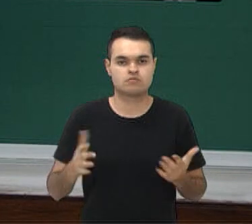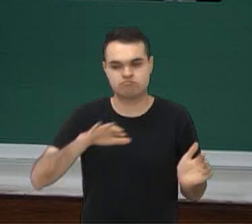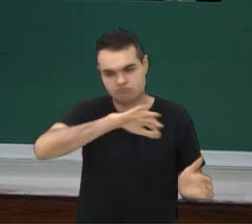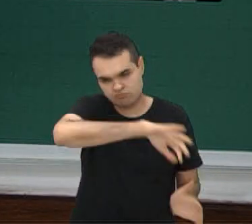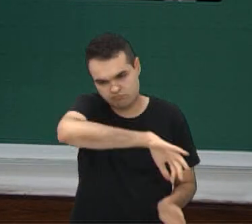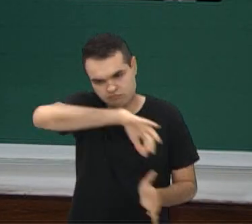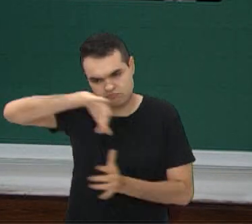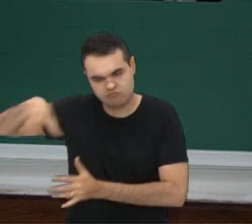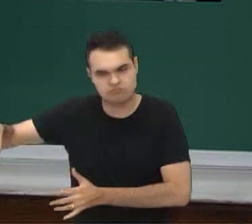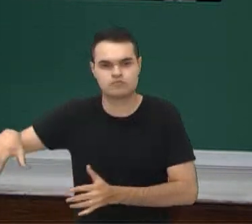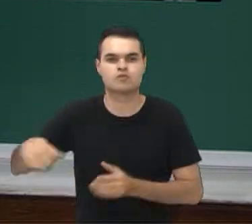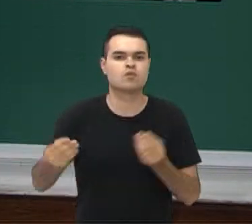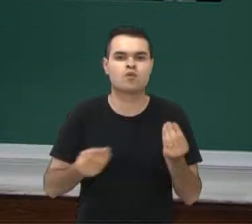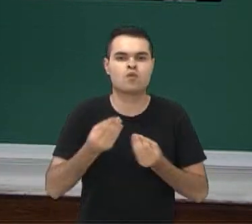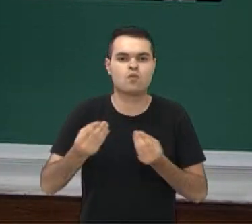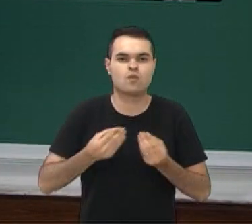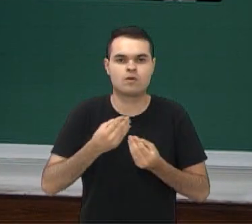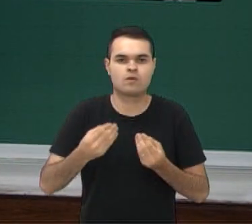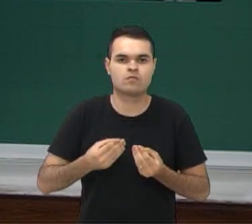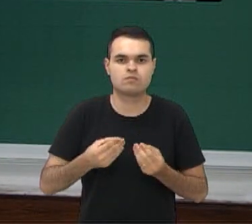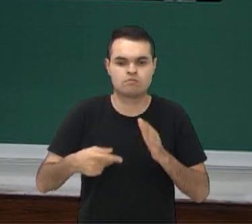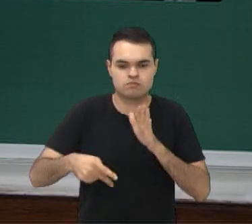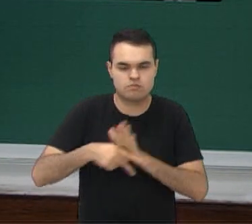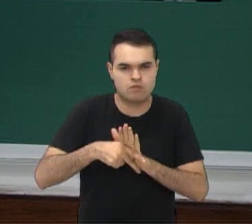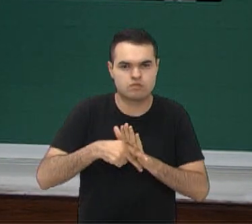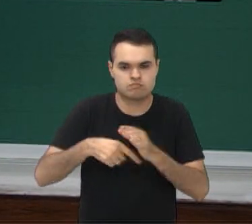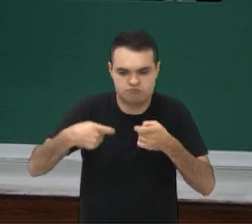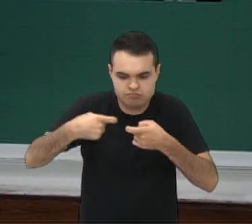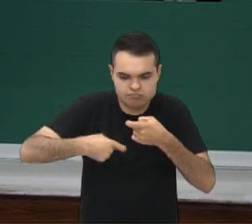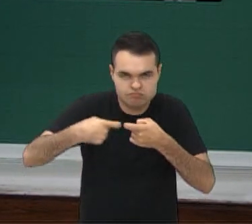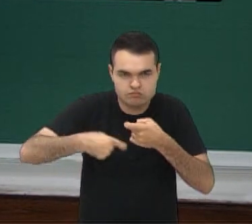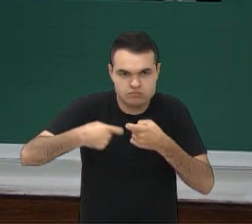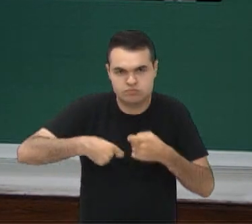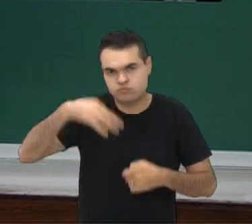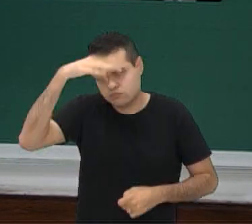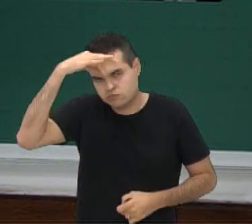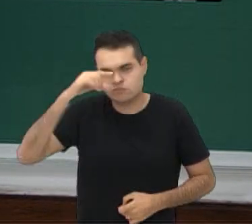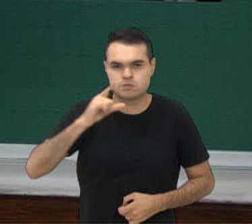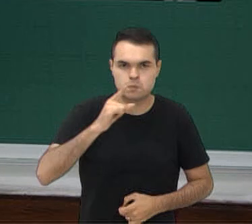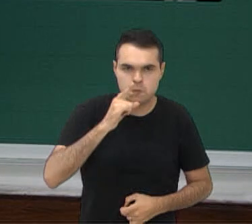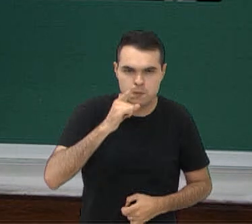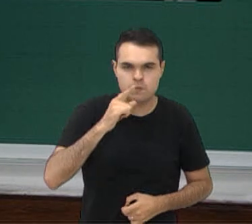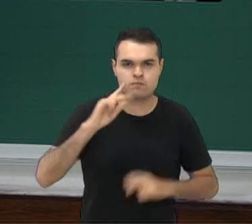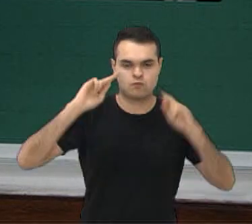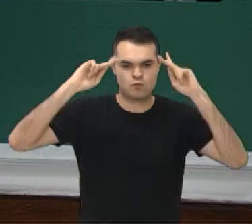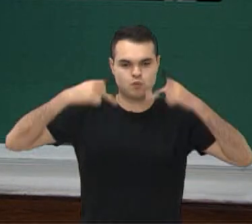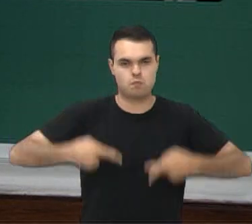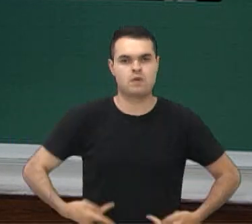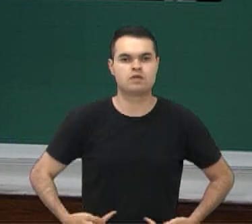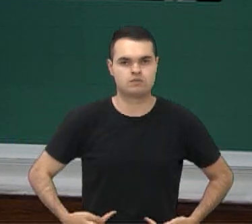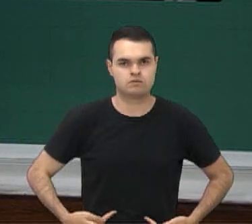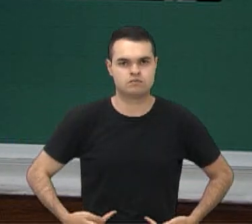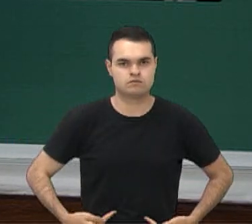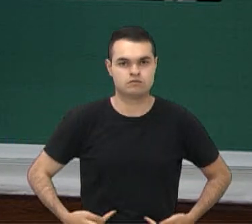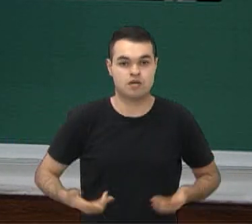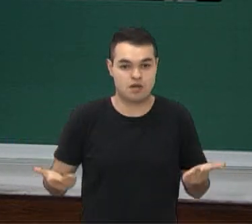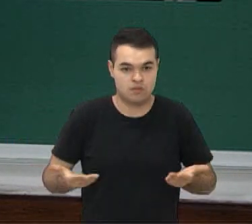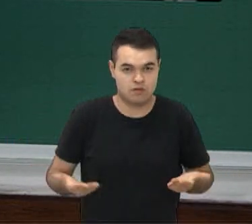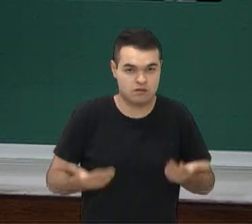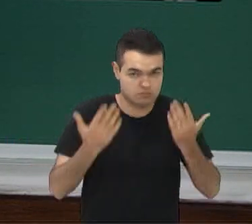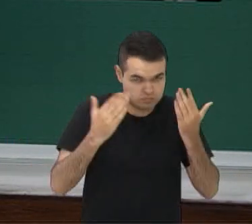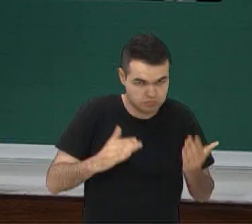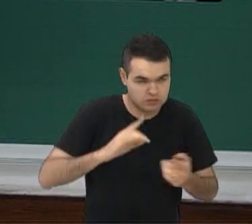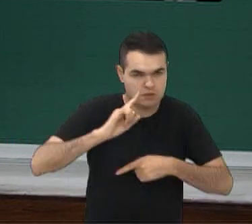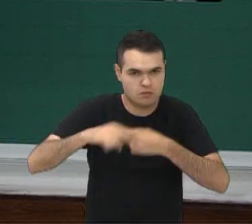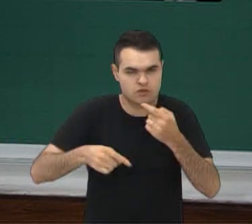reprodutor no ser humano. Então, nessa aula a gente vai abordar mais a parte de anatomia e na próxima aula um pouquinho da fisiologia. Tudo